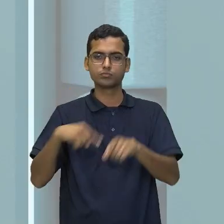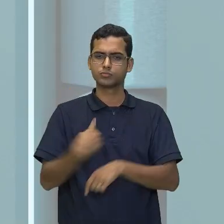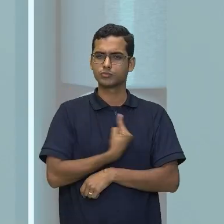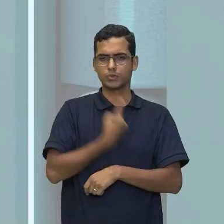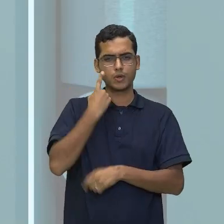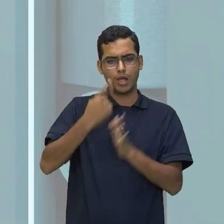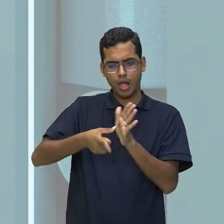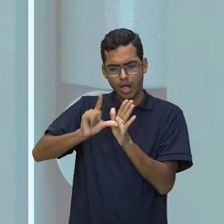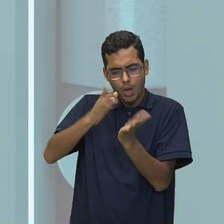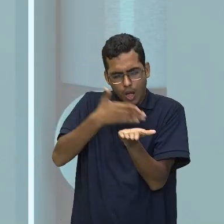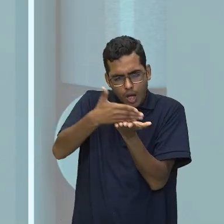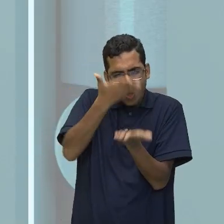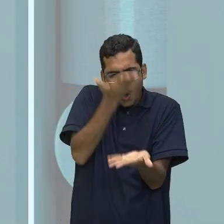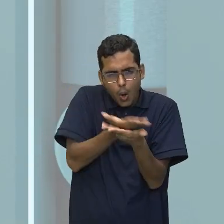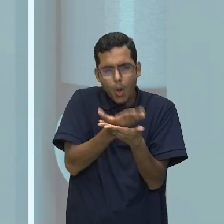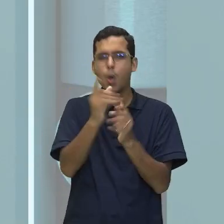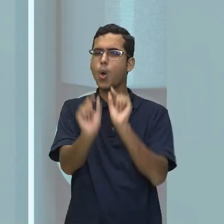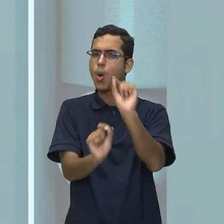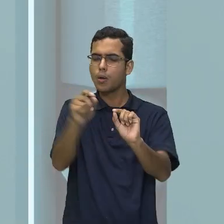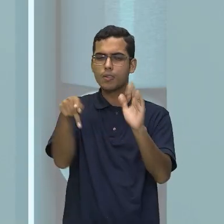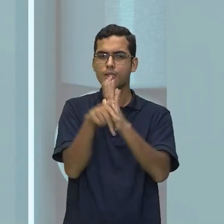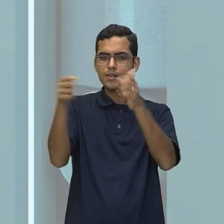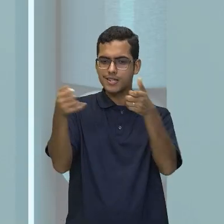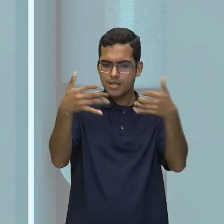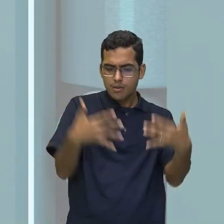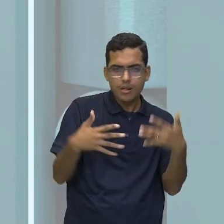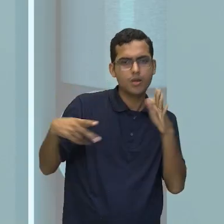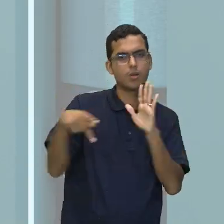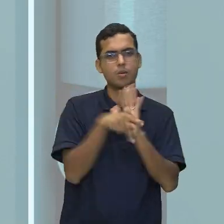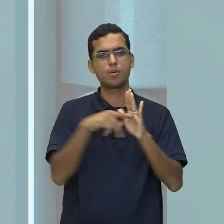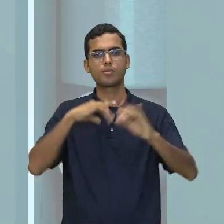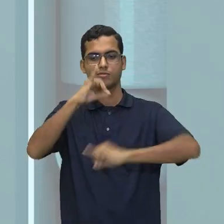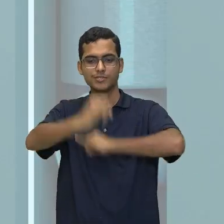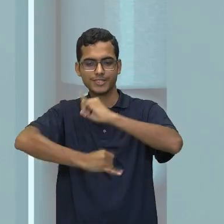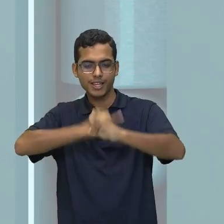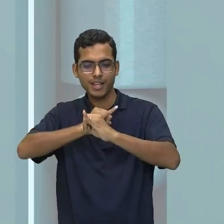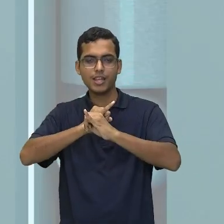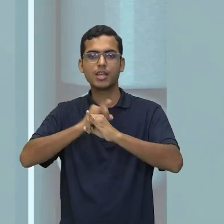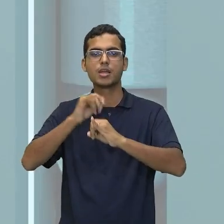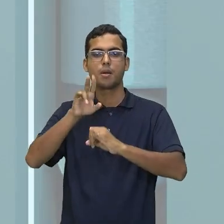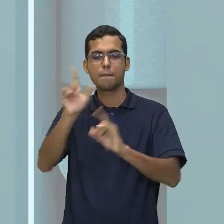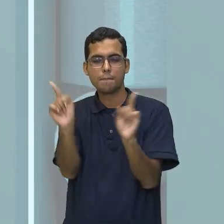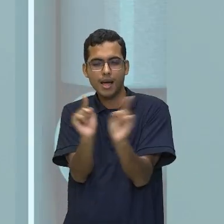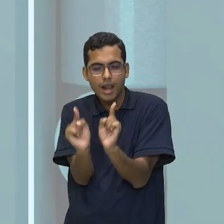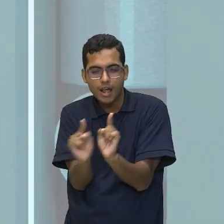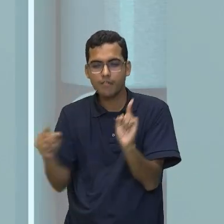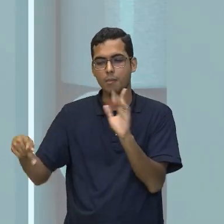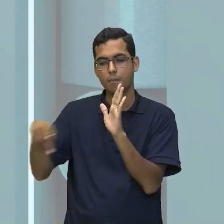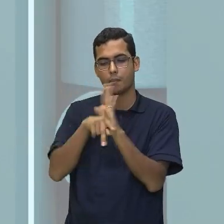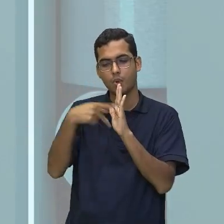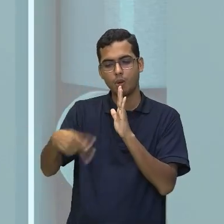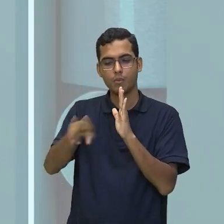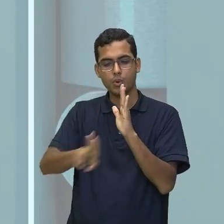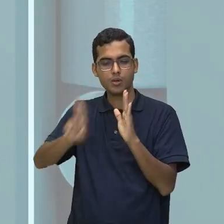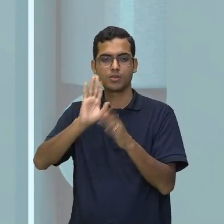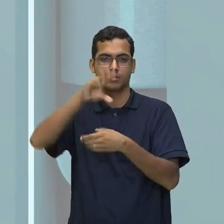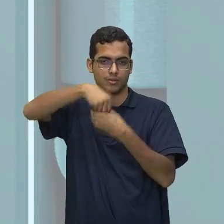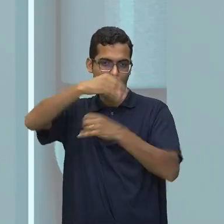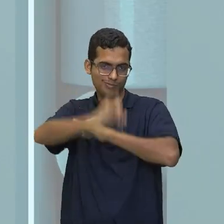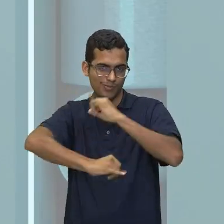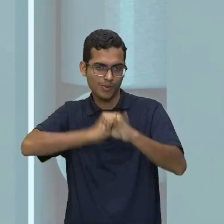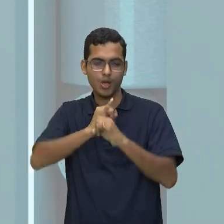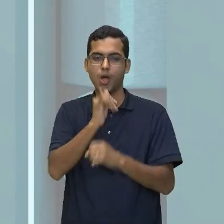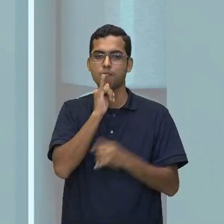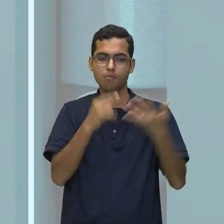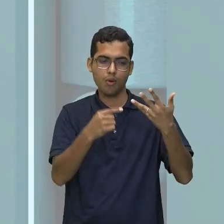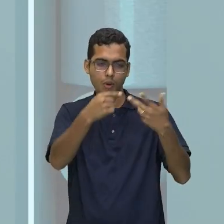quando nós estamos falando do internetês, né? São várias abreviações, eu dei vários exemplos, né? Estudem